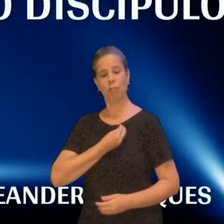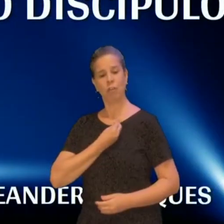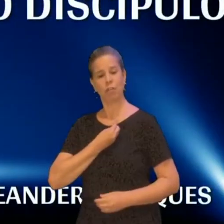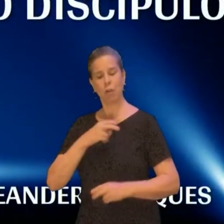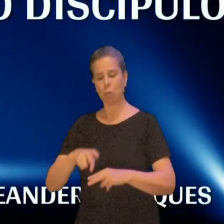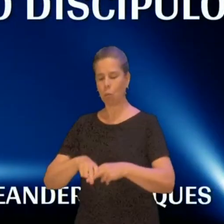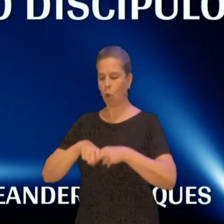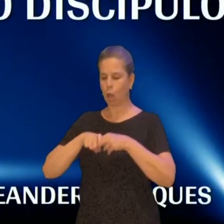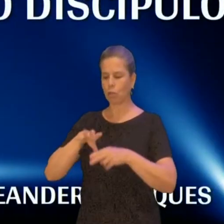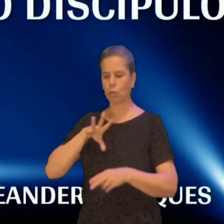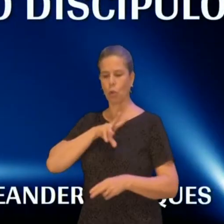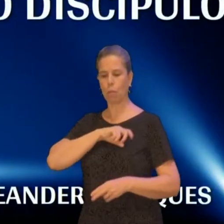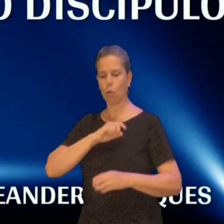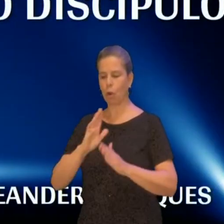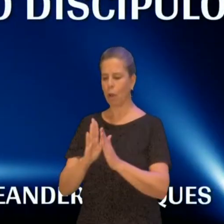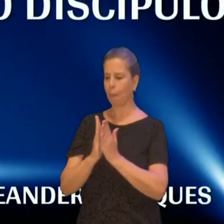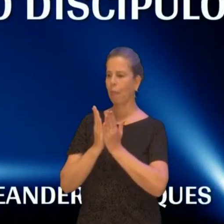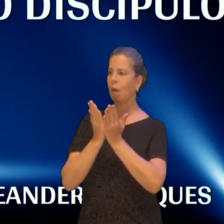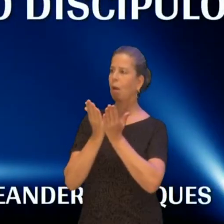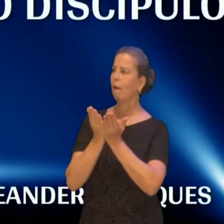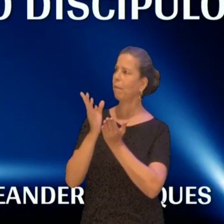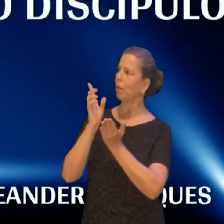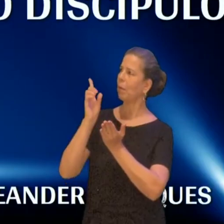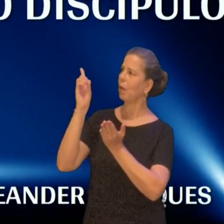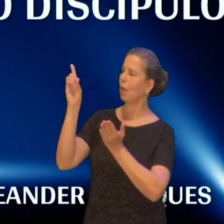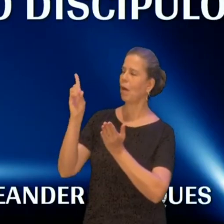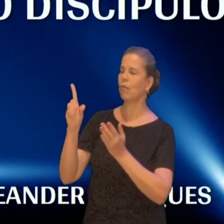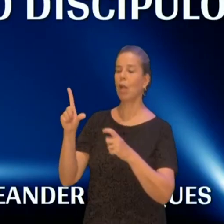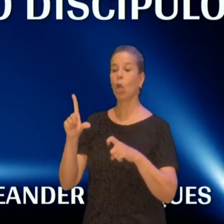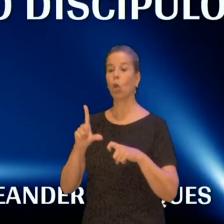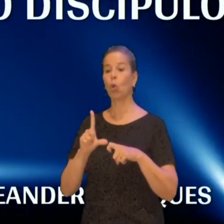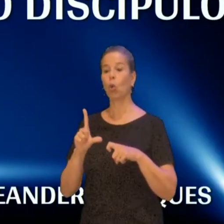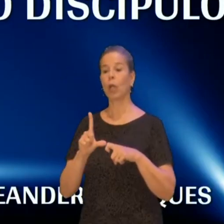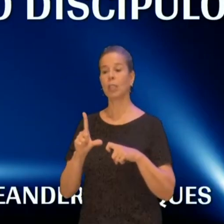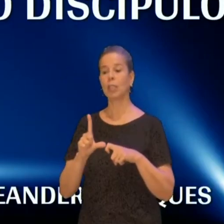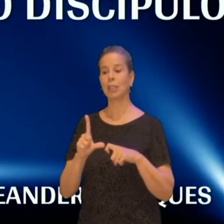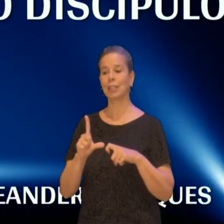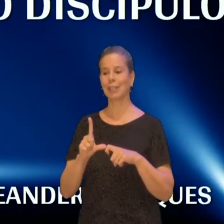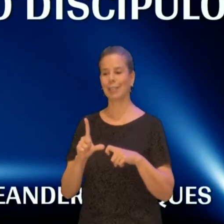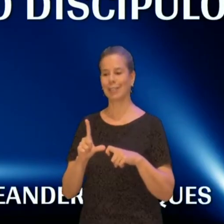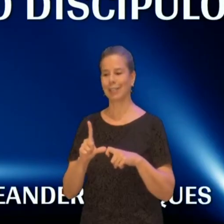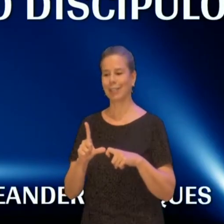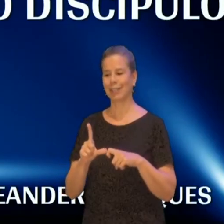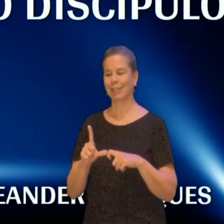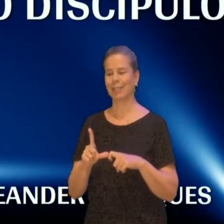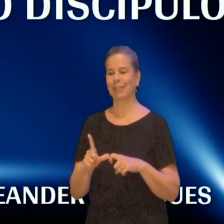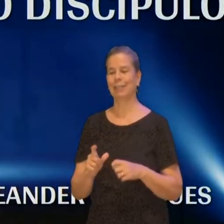você abra a sua Bíblia no Evangelho de Lucas,